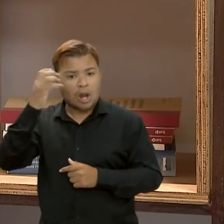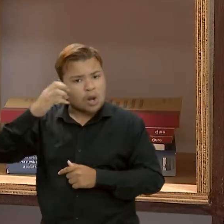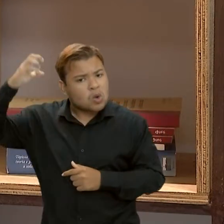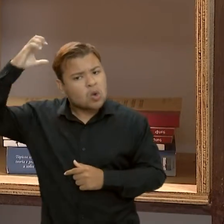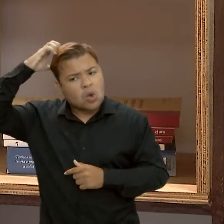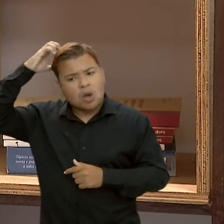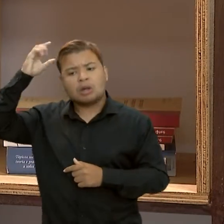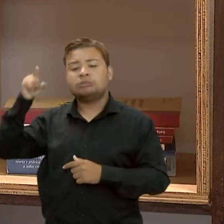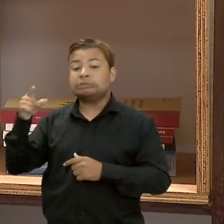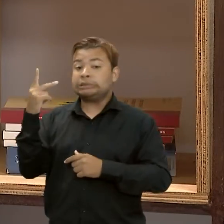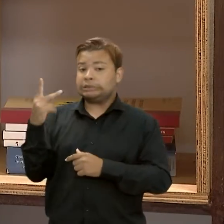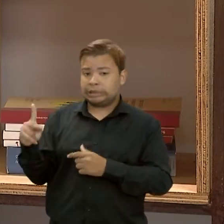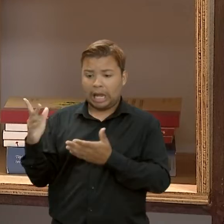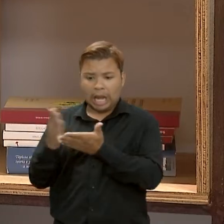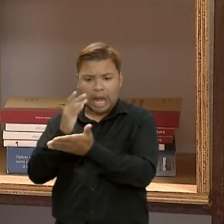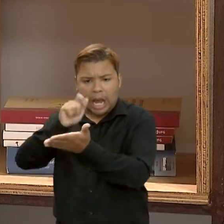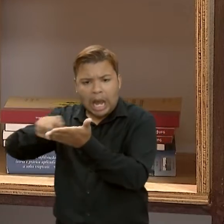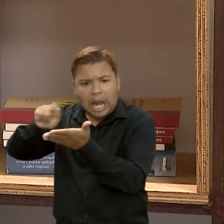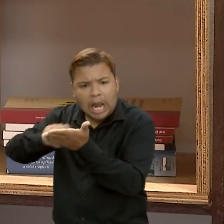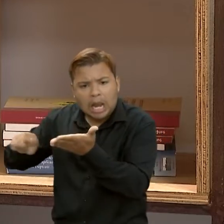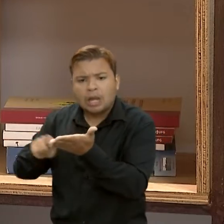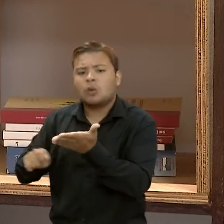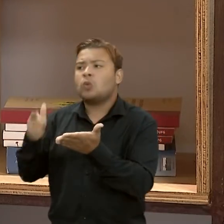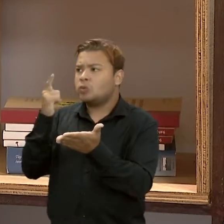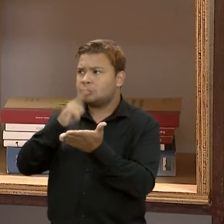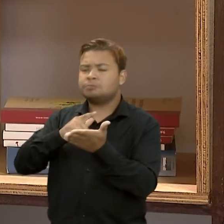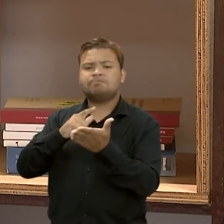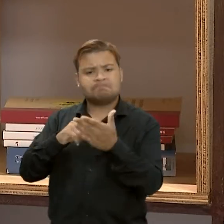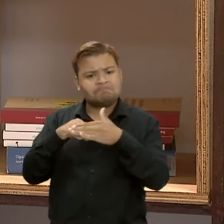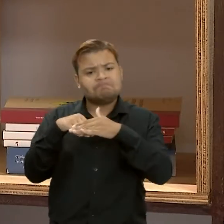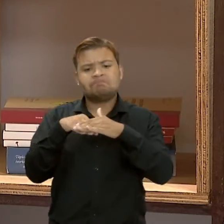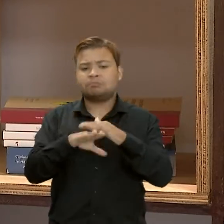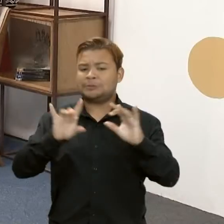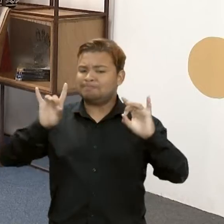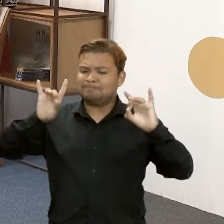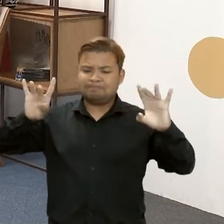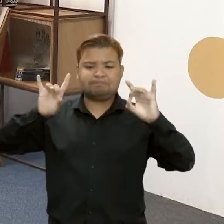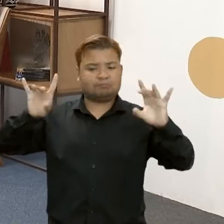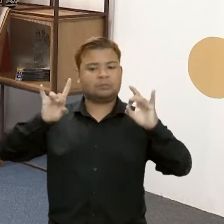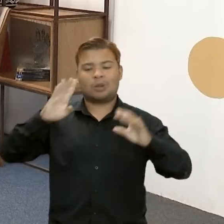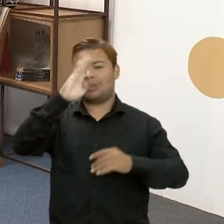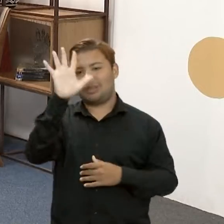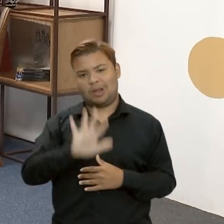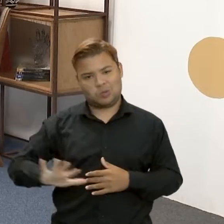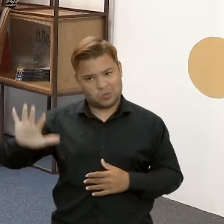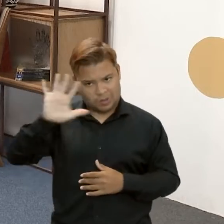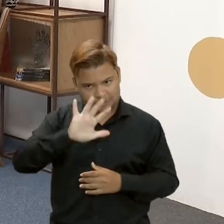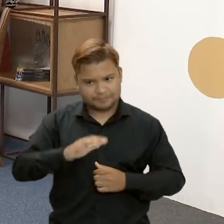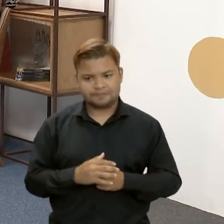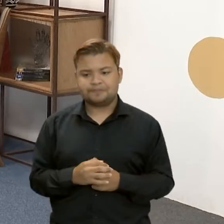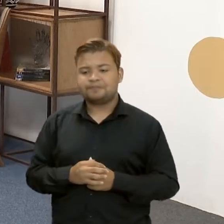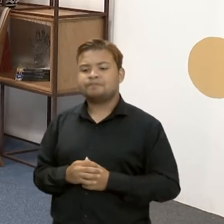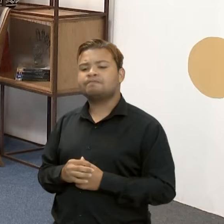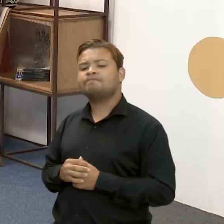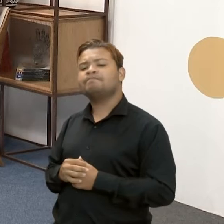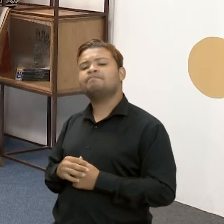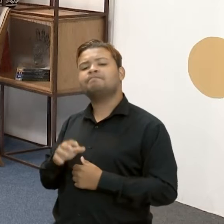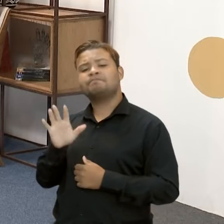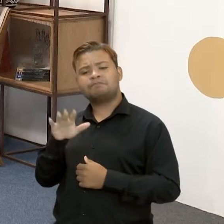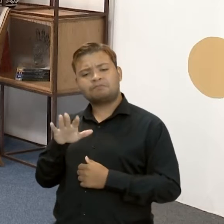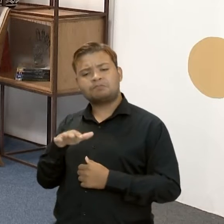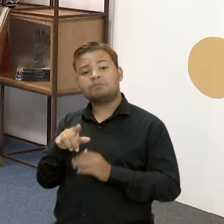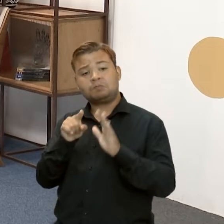nacional, do cânone literário nacional. Ludmila, e o que ela dizia quando era perguntada